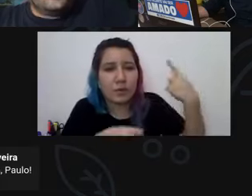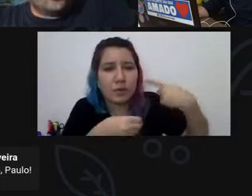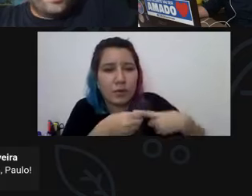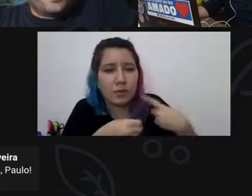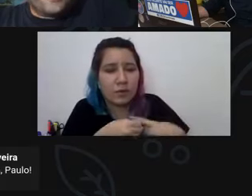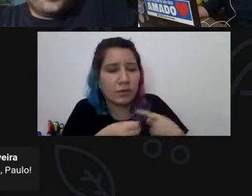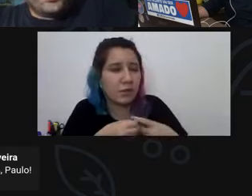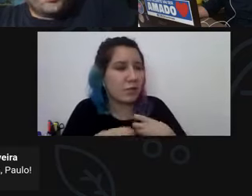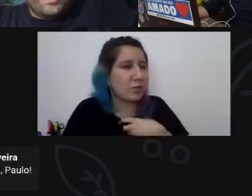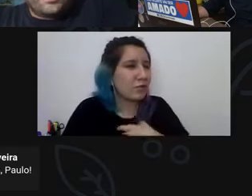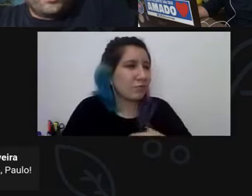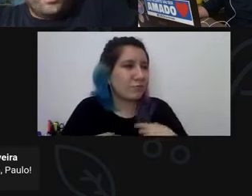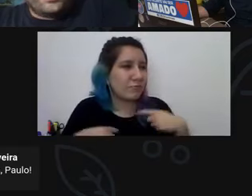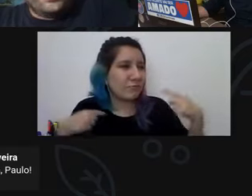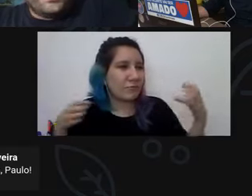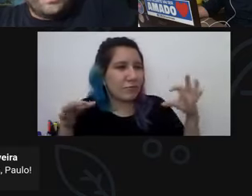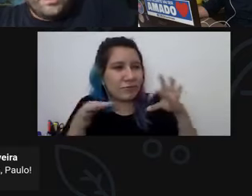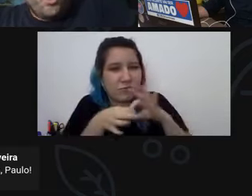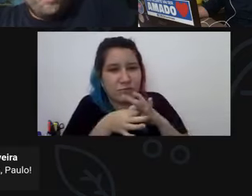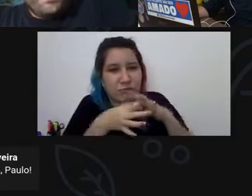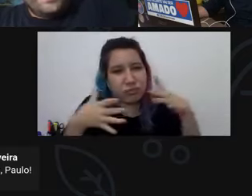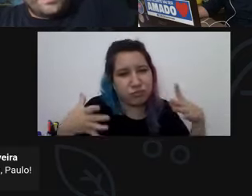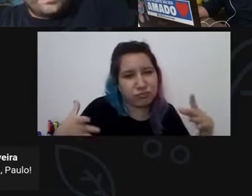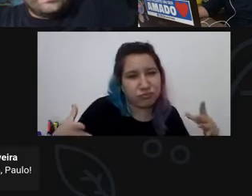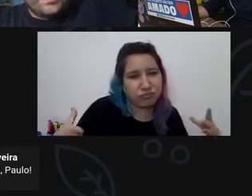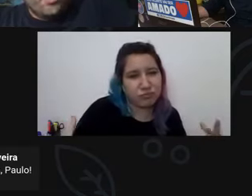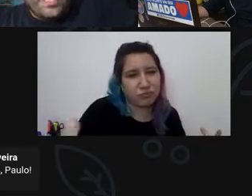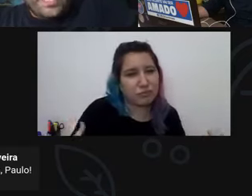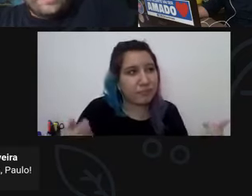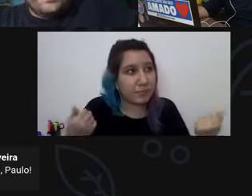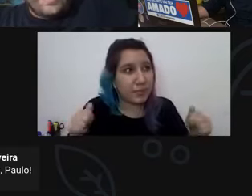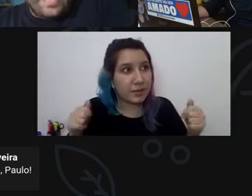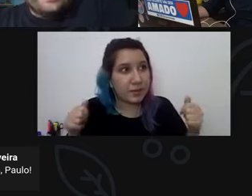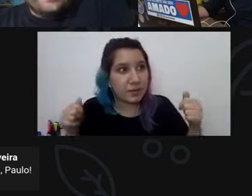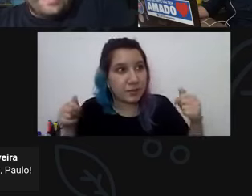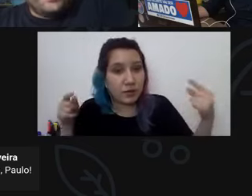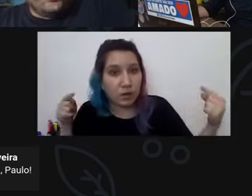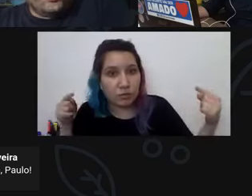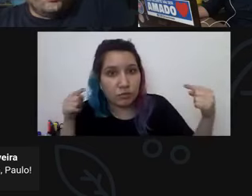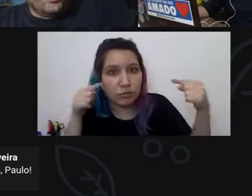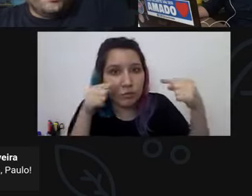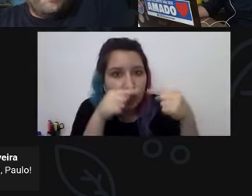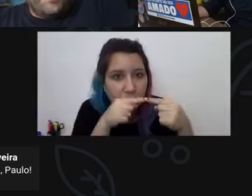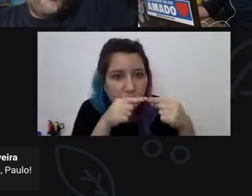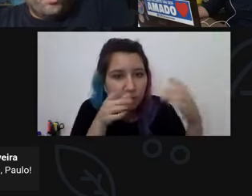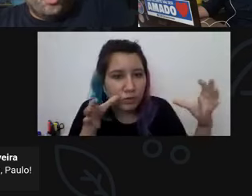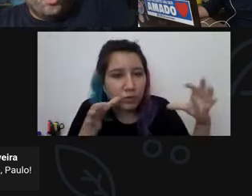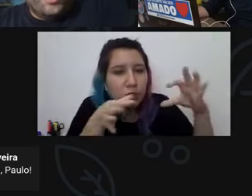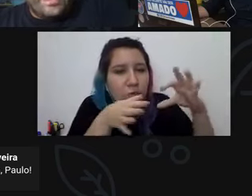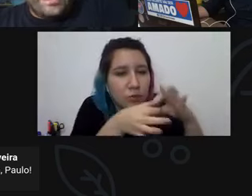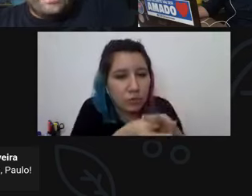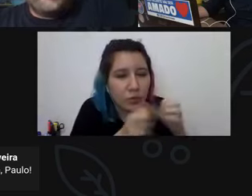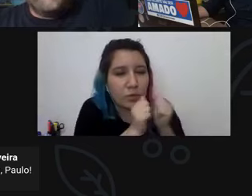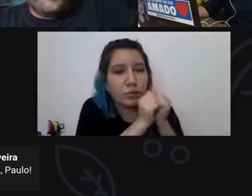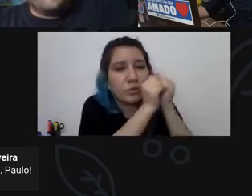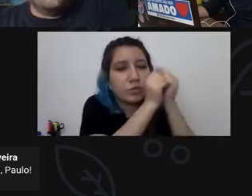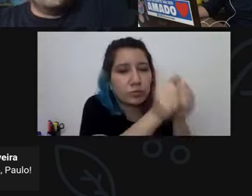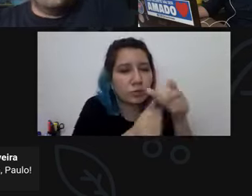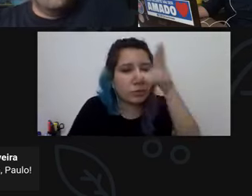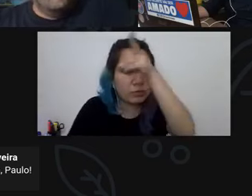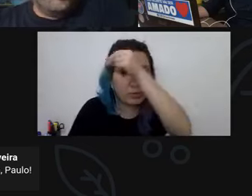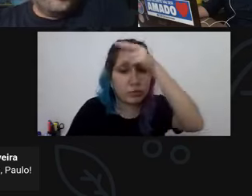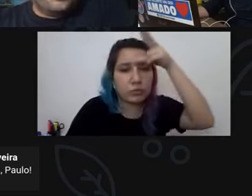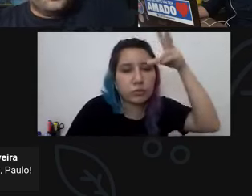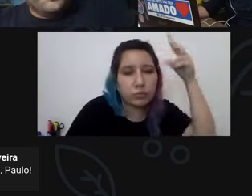sentem desconectados, né? Então tá na hora de a gente fazer uma integração entre as áreas dos setores da prefeitura, entre